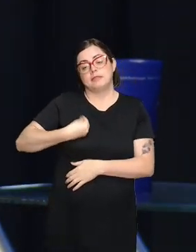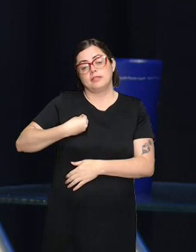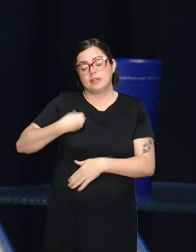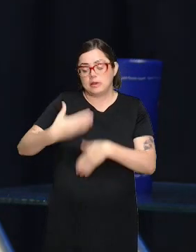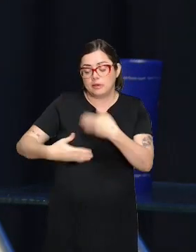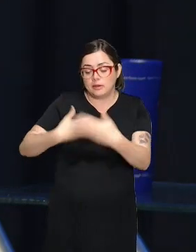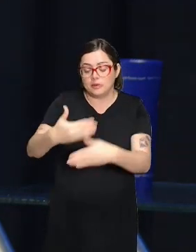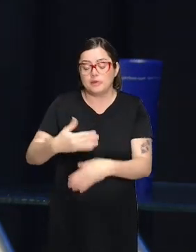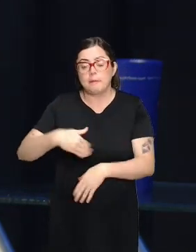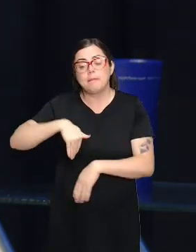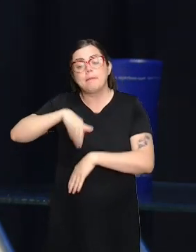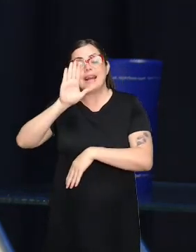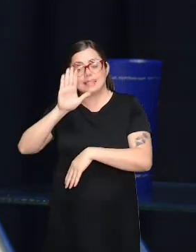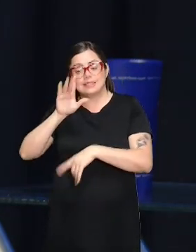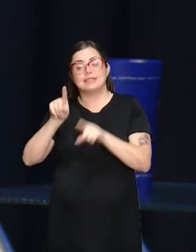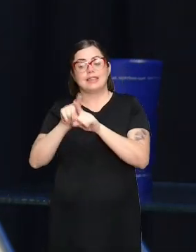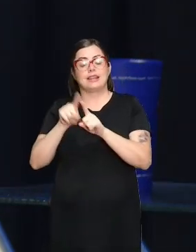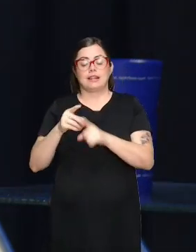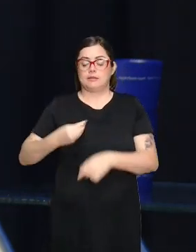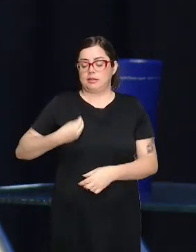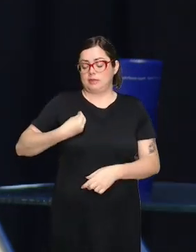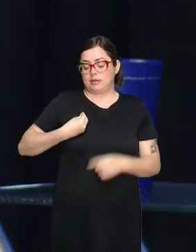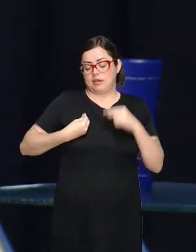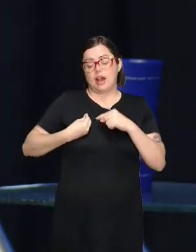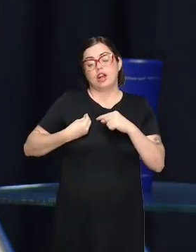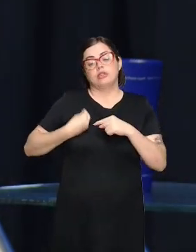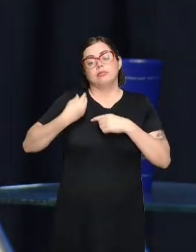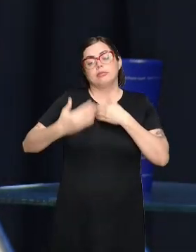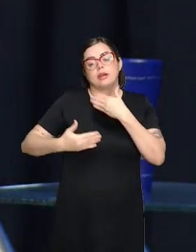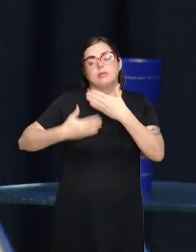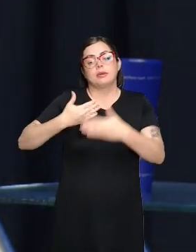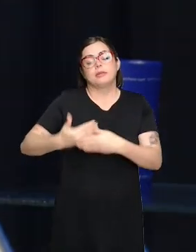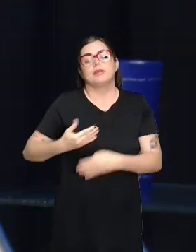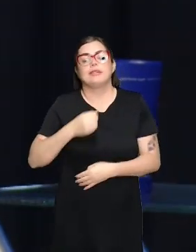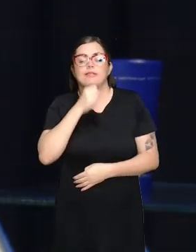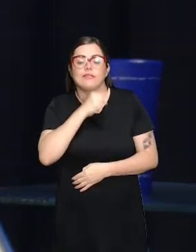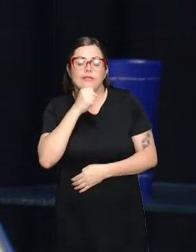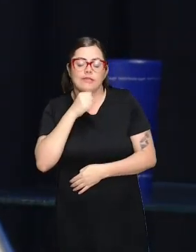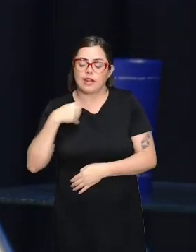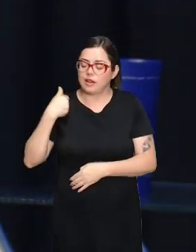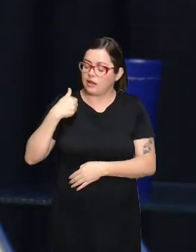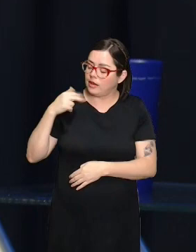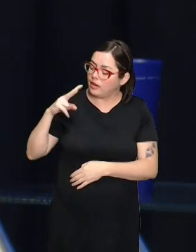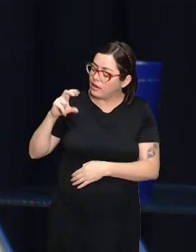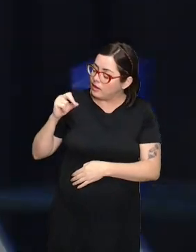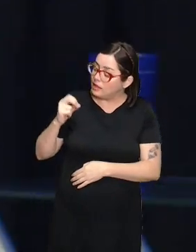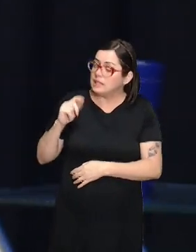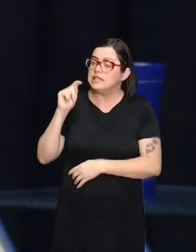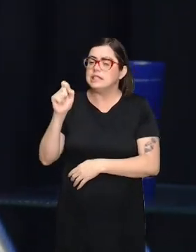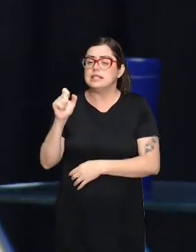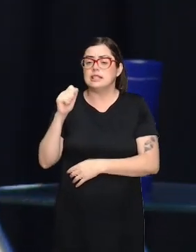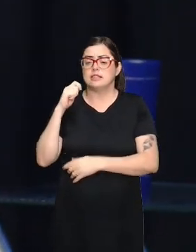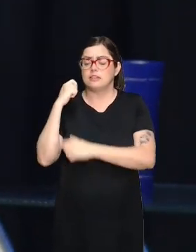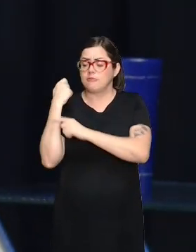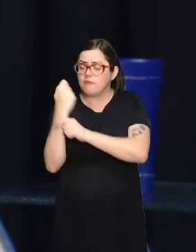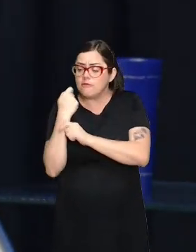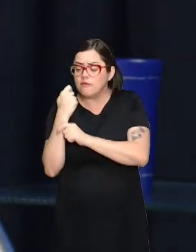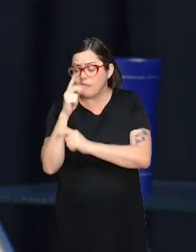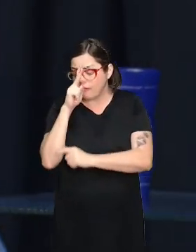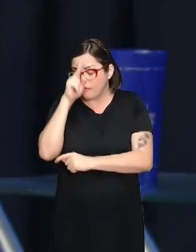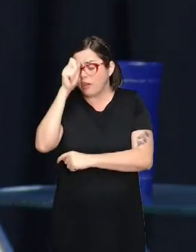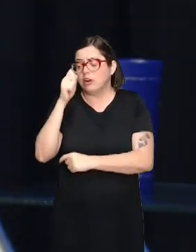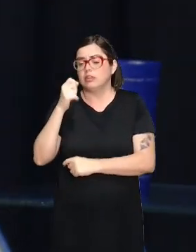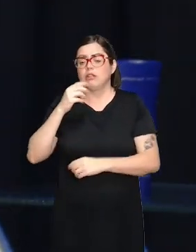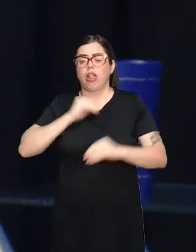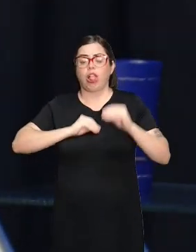de vida na velhice. Se a gente tem esse autoetarismo muito forte, a gente vai ficar deprimido, porque a maior parte da nossa vida vai, né?